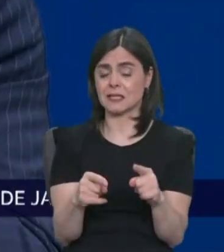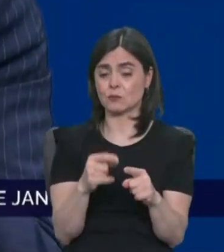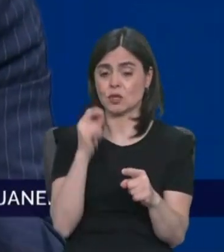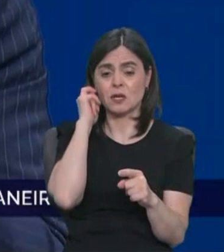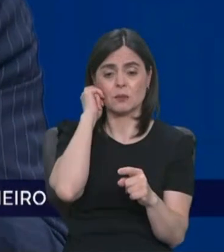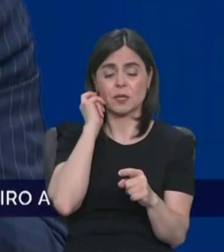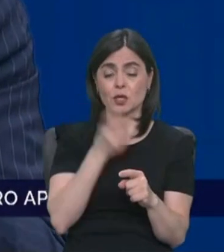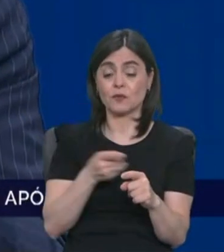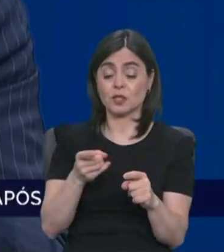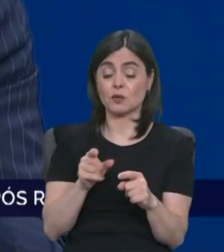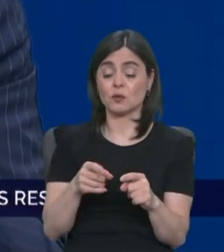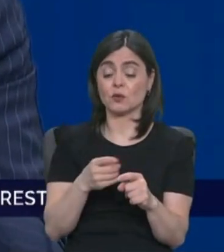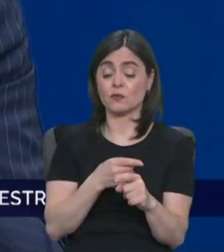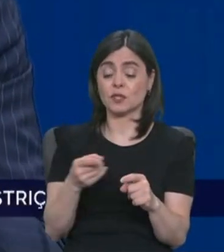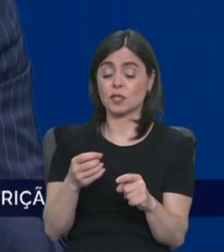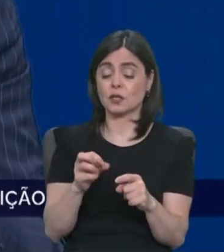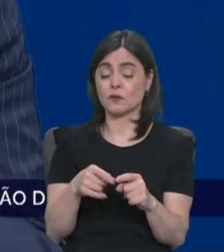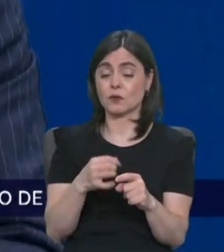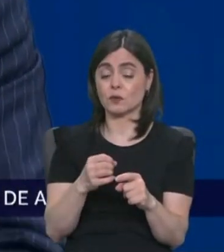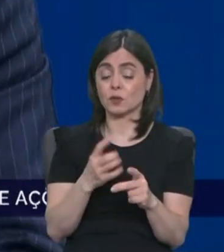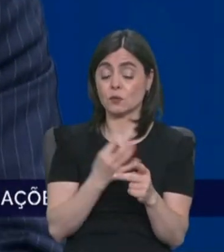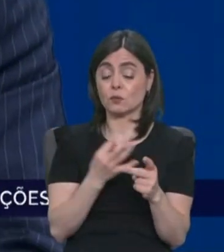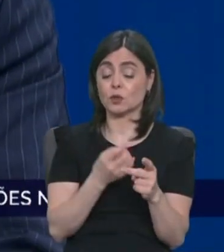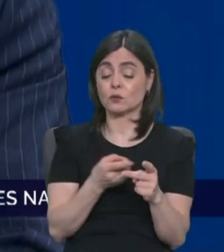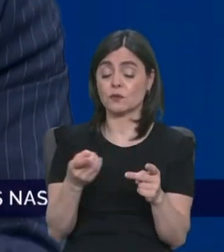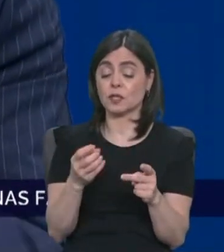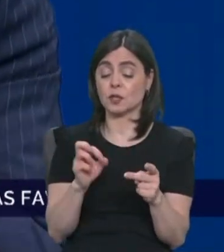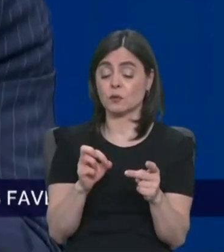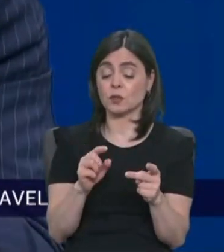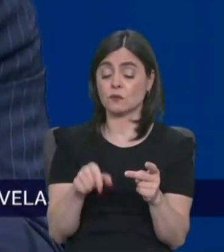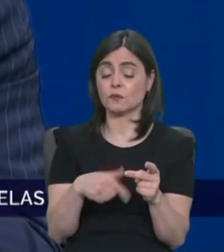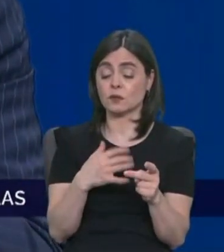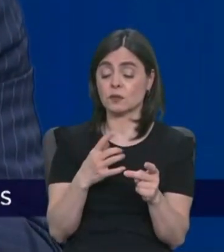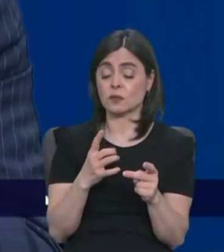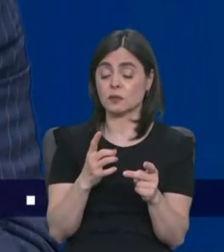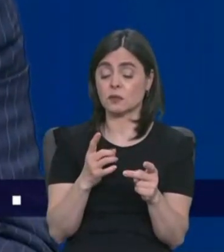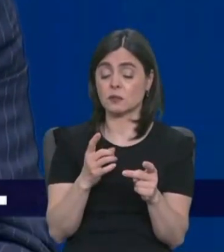com 99,8%, o Porto com 98%